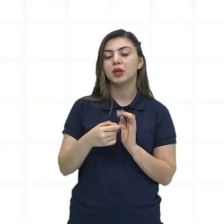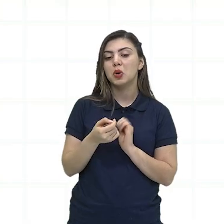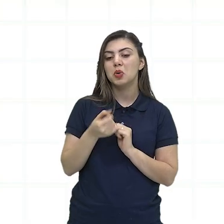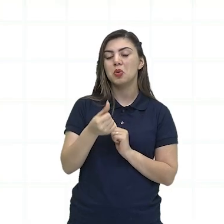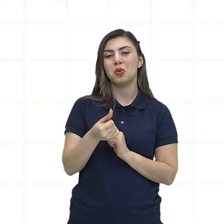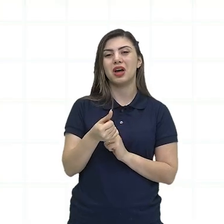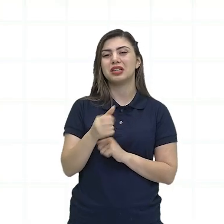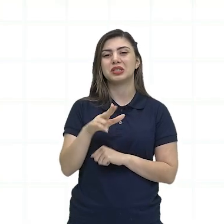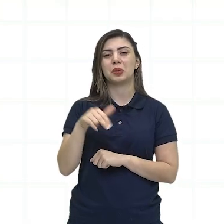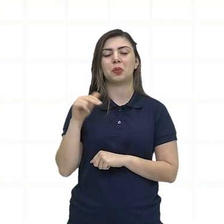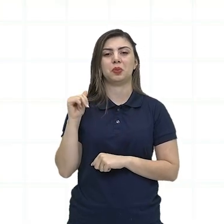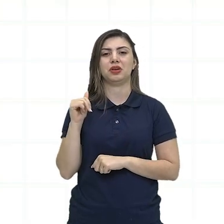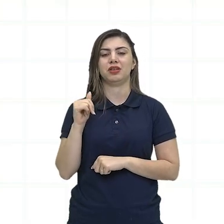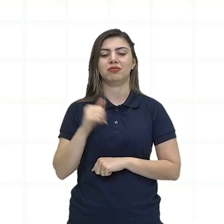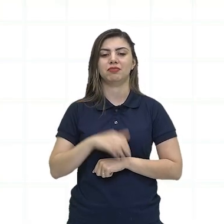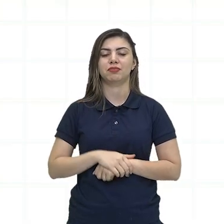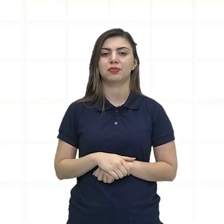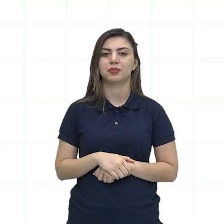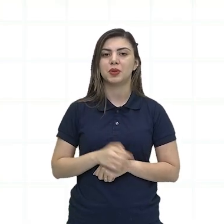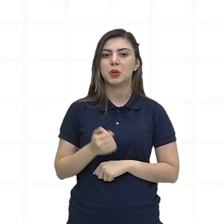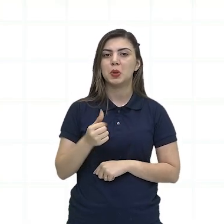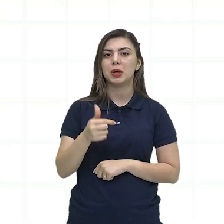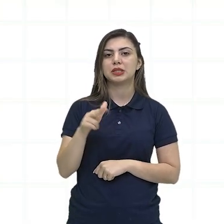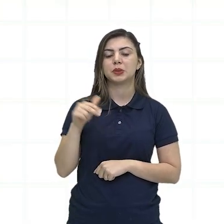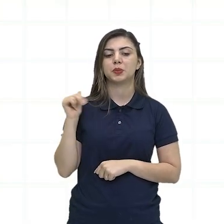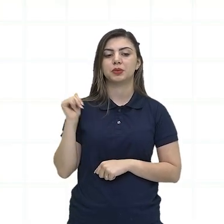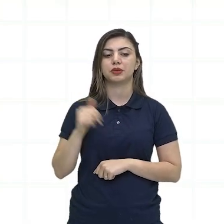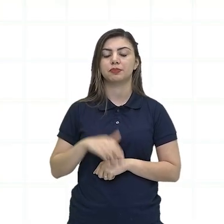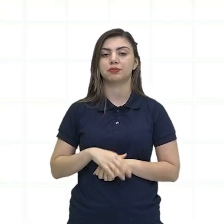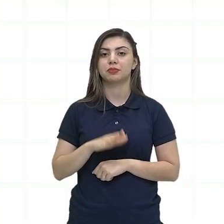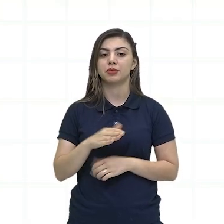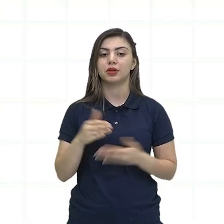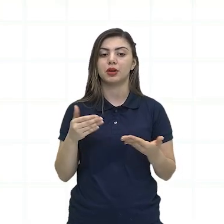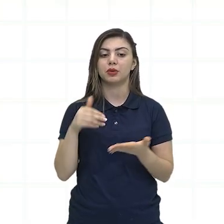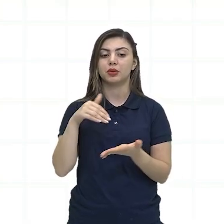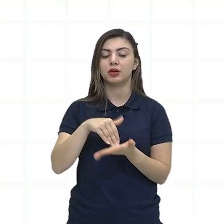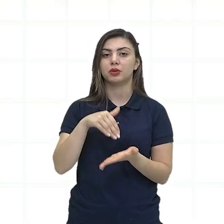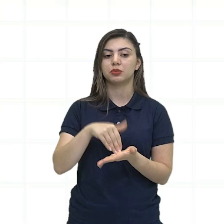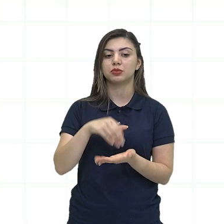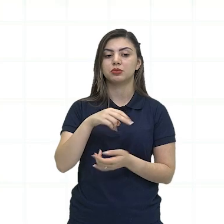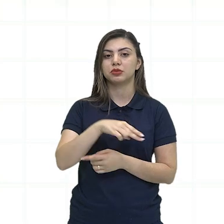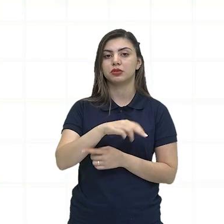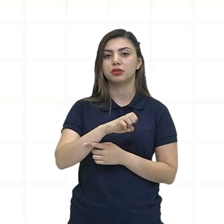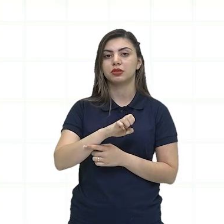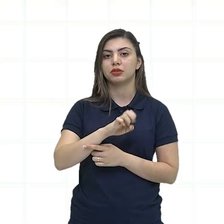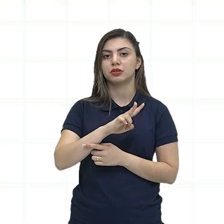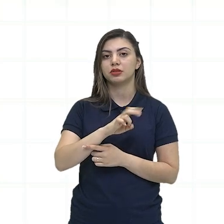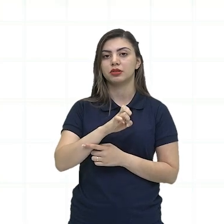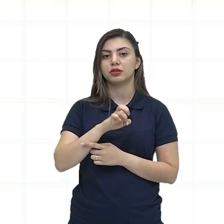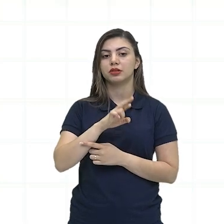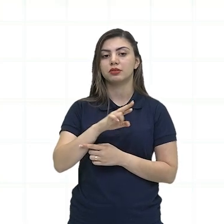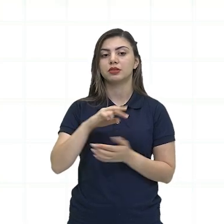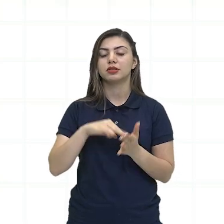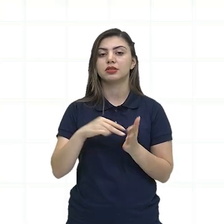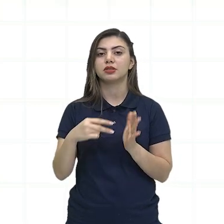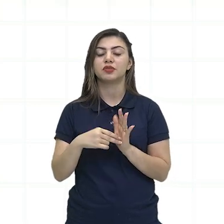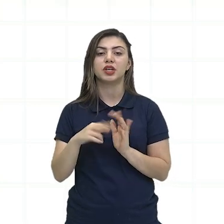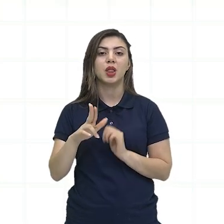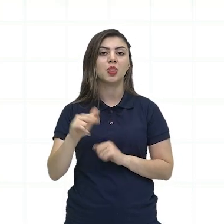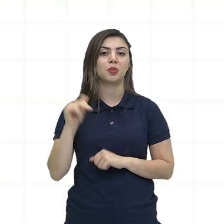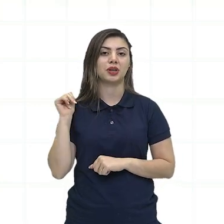ever, quase nunca. E a última, never,